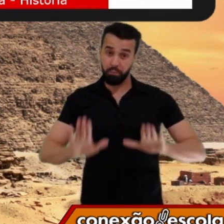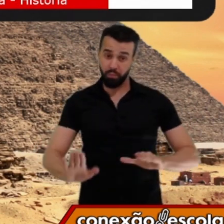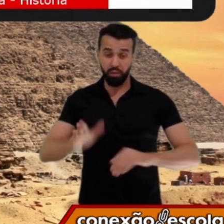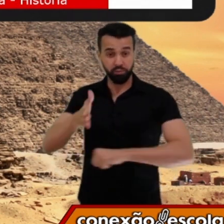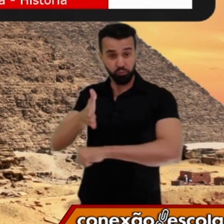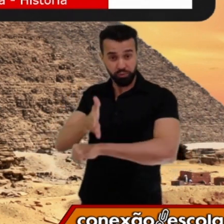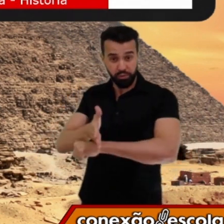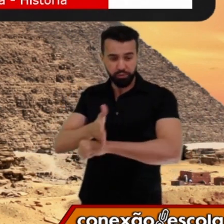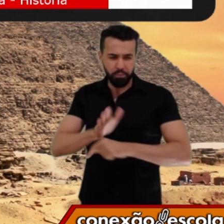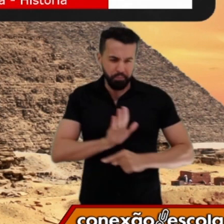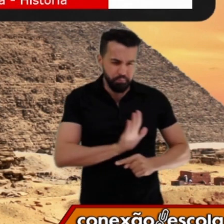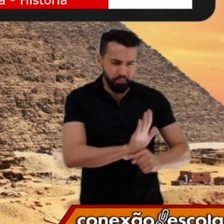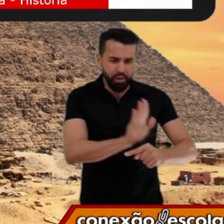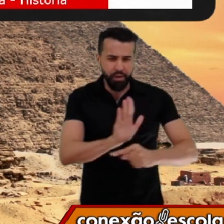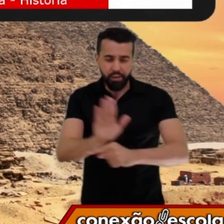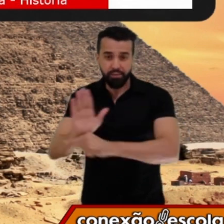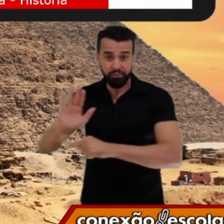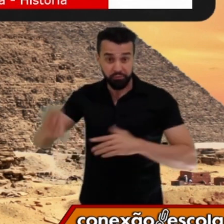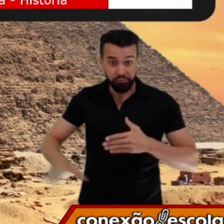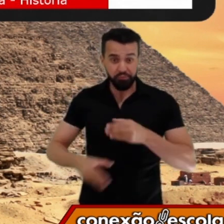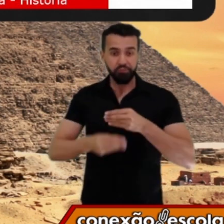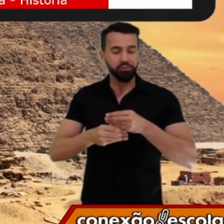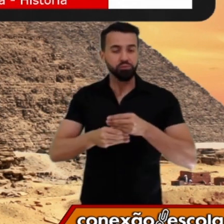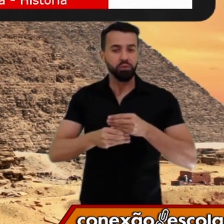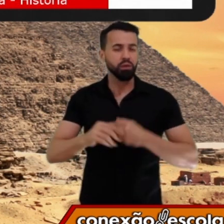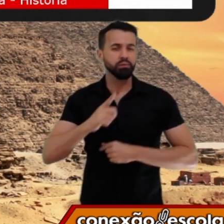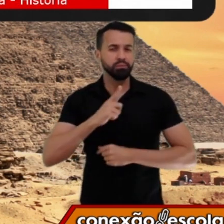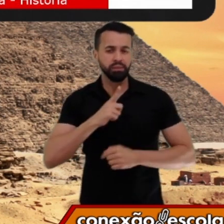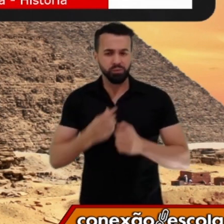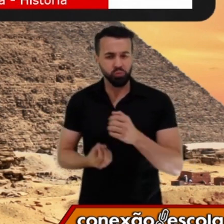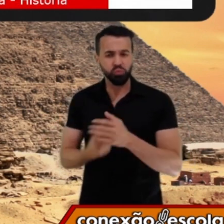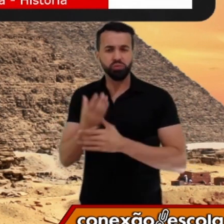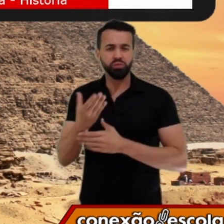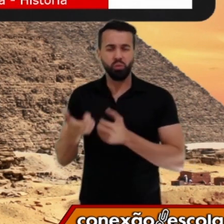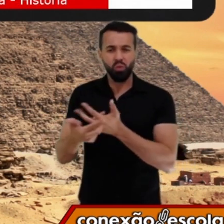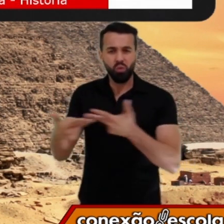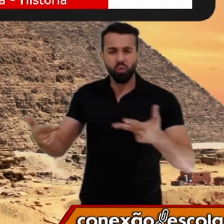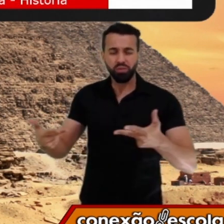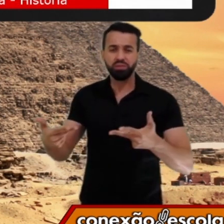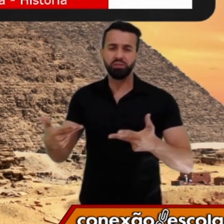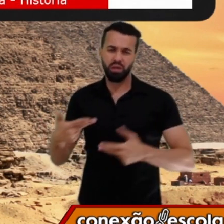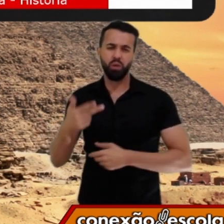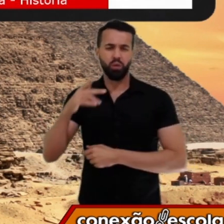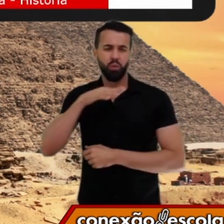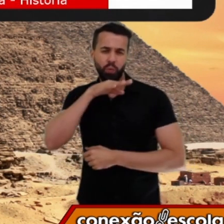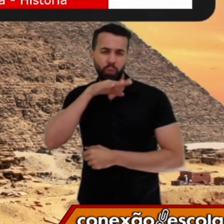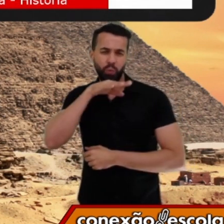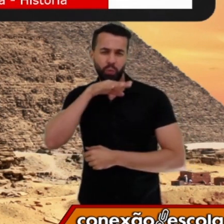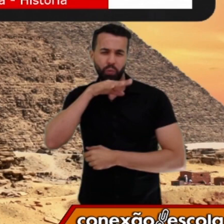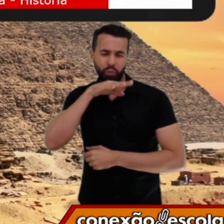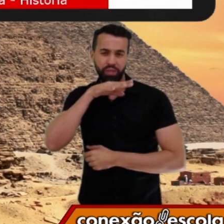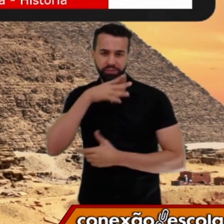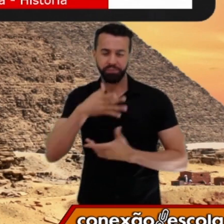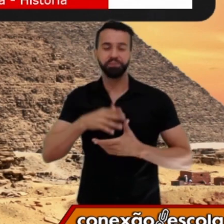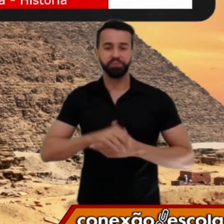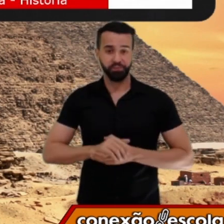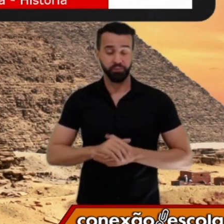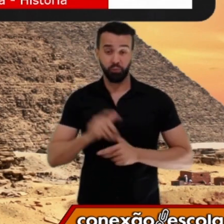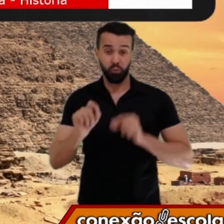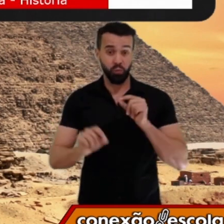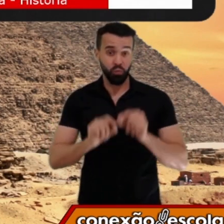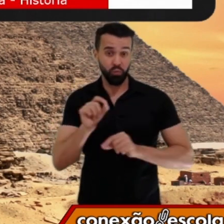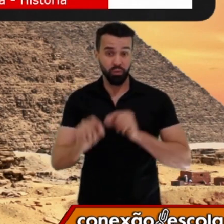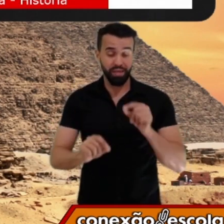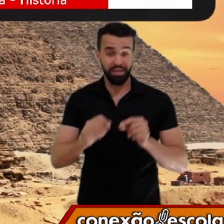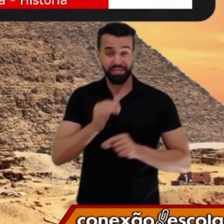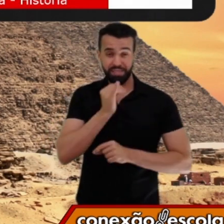os benefícios, surgiram também os malefícios, surgiram também algumas questões que nós podemos chamar de